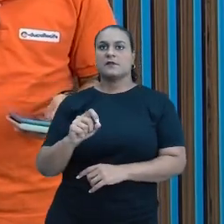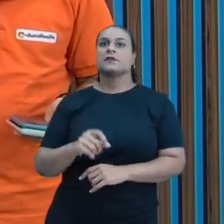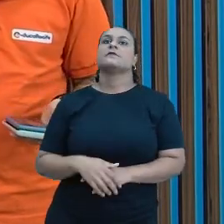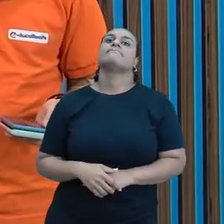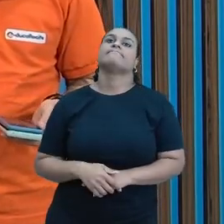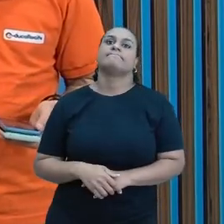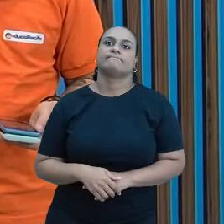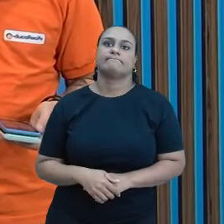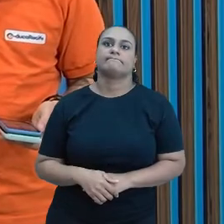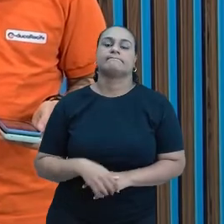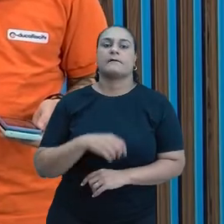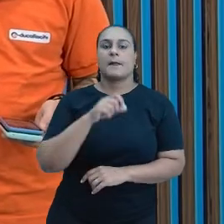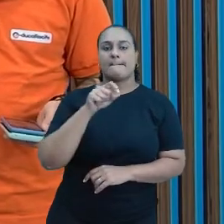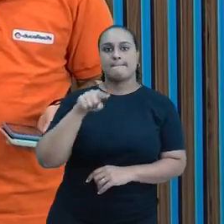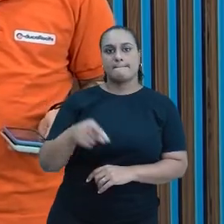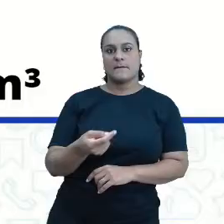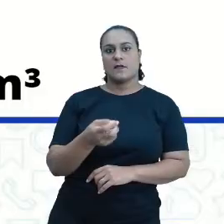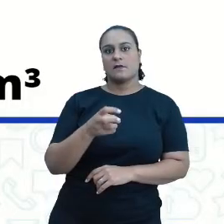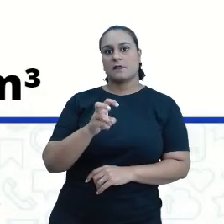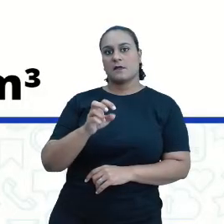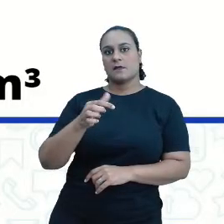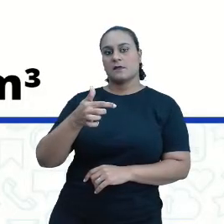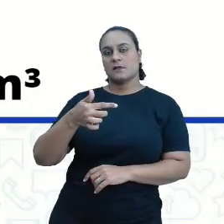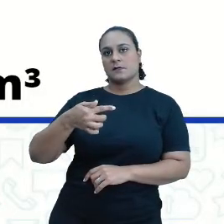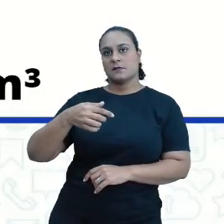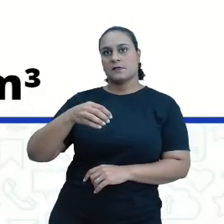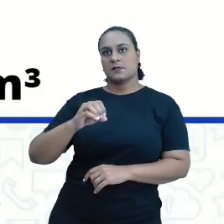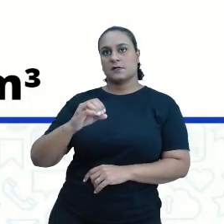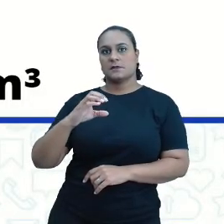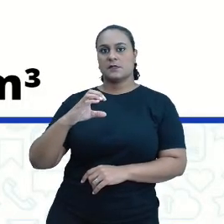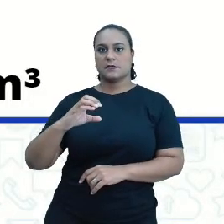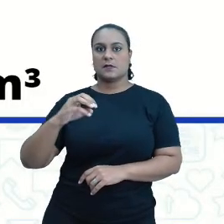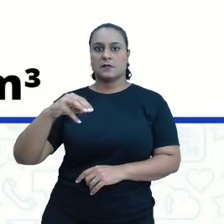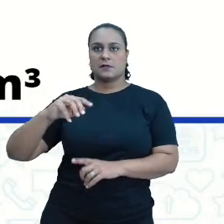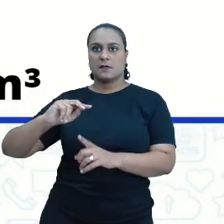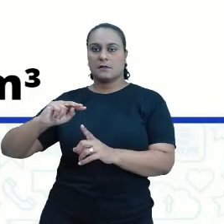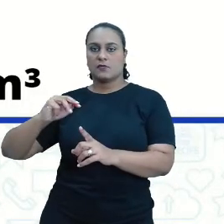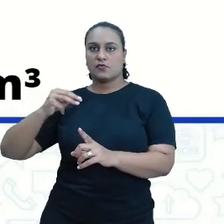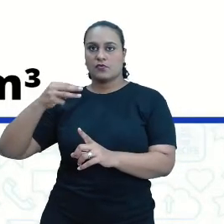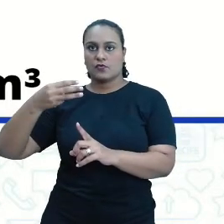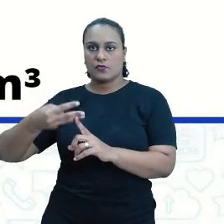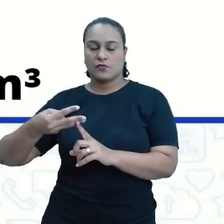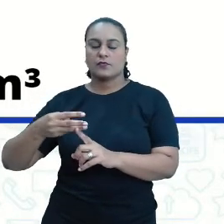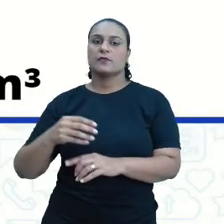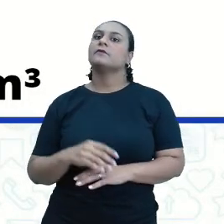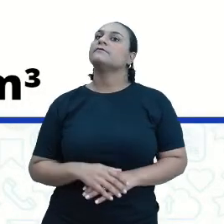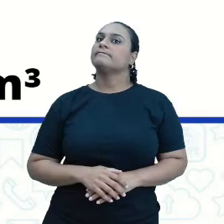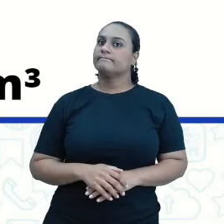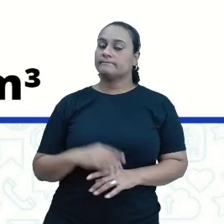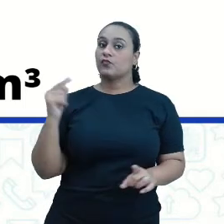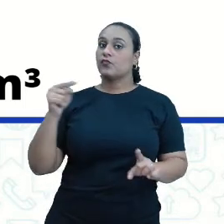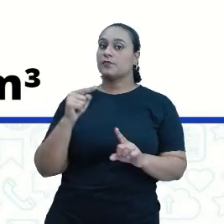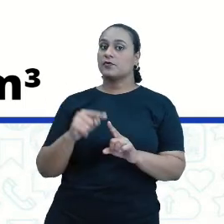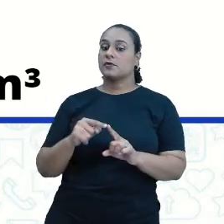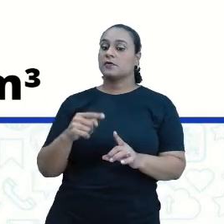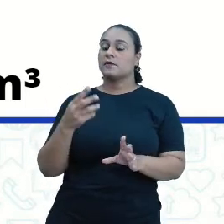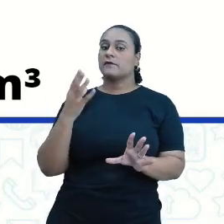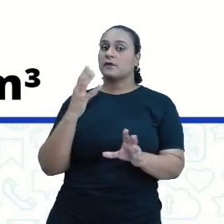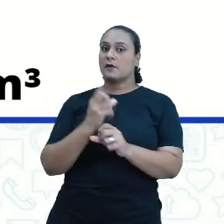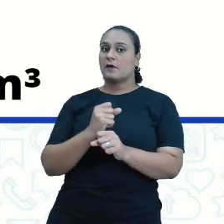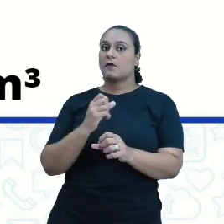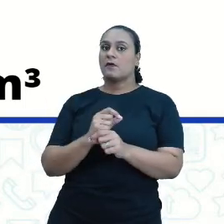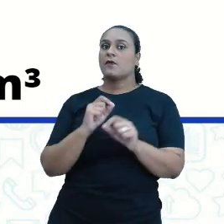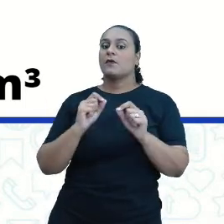volume, ou seja, 1.570 centímetros cúbicos. Lembra que o sentido desse resultado aqui está